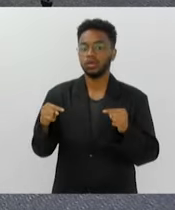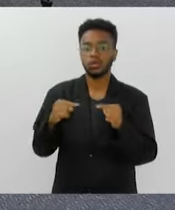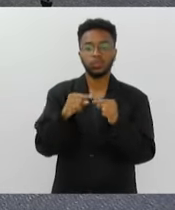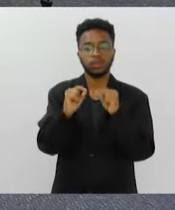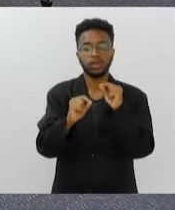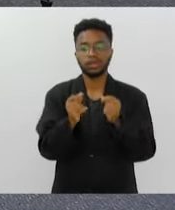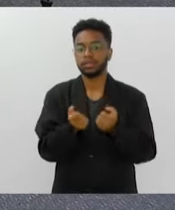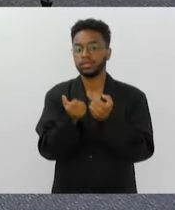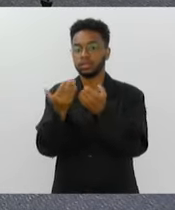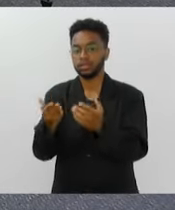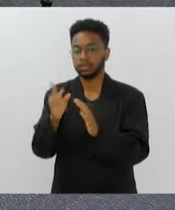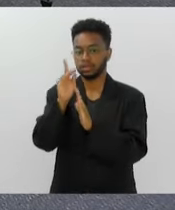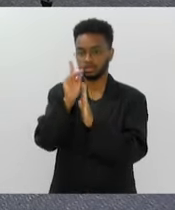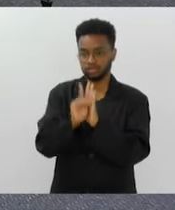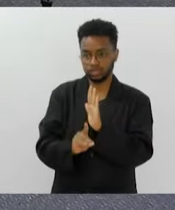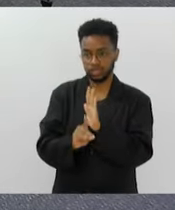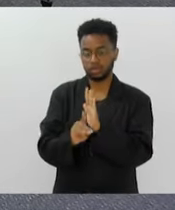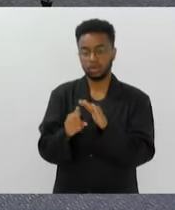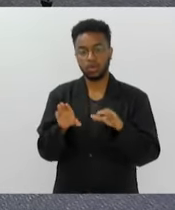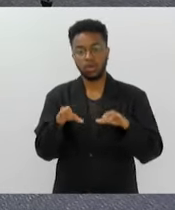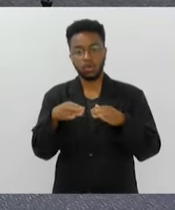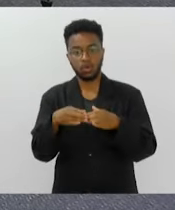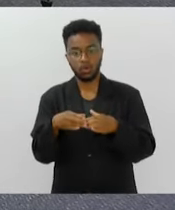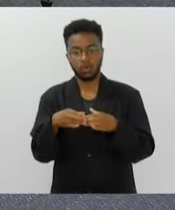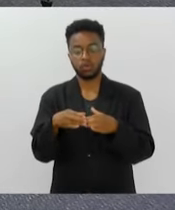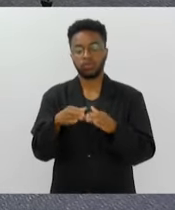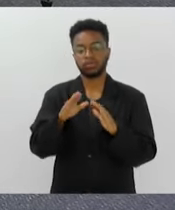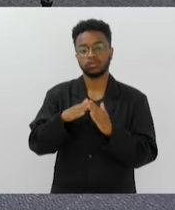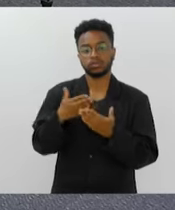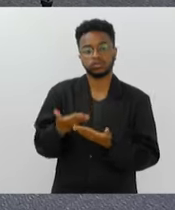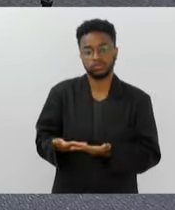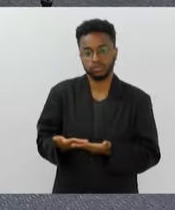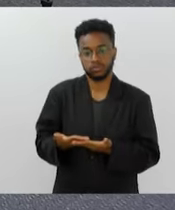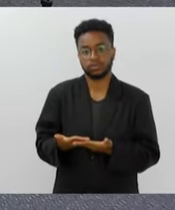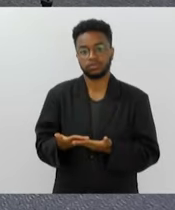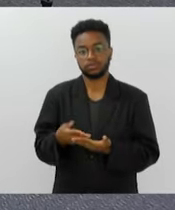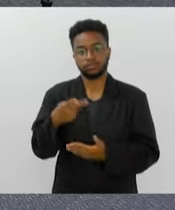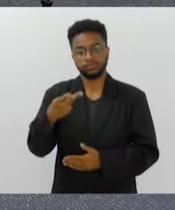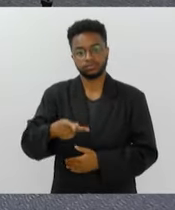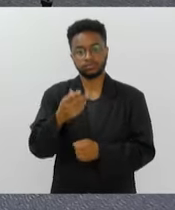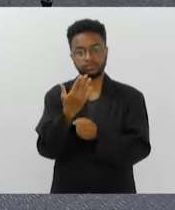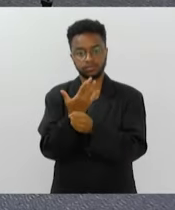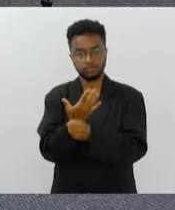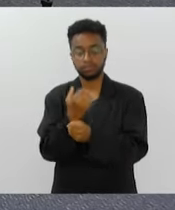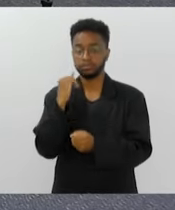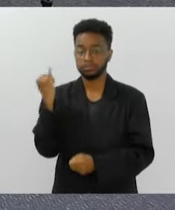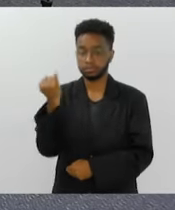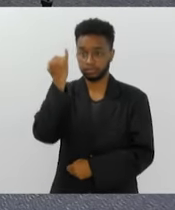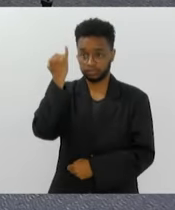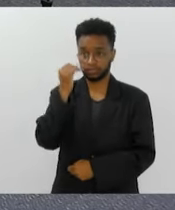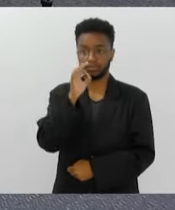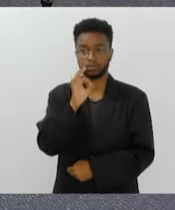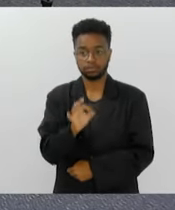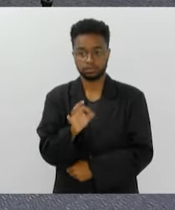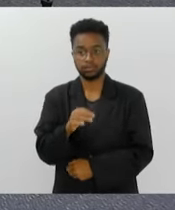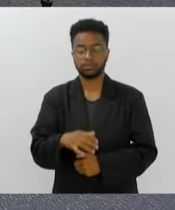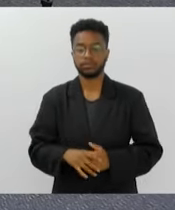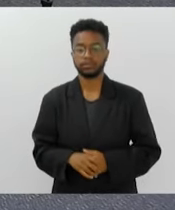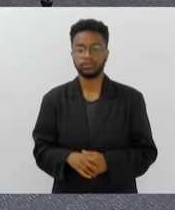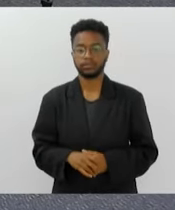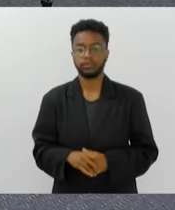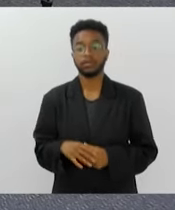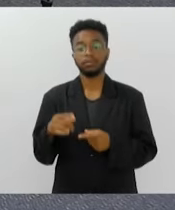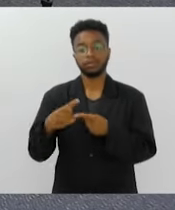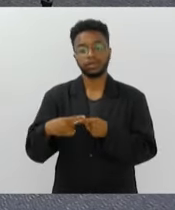direitos né para a comunidade escolar da nossa uerg tão valorosa e importante que